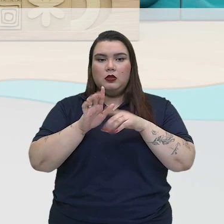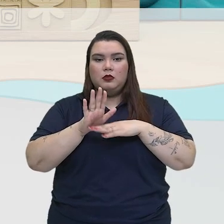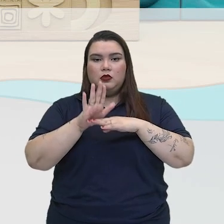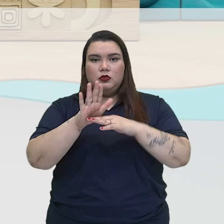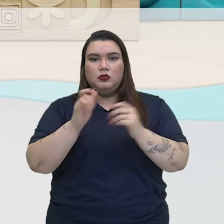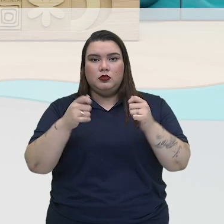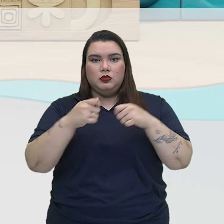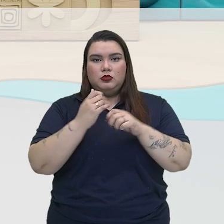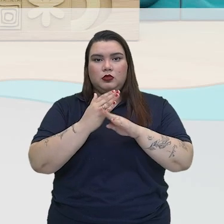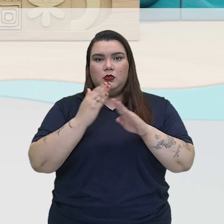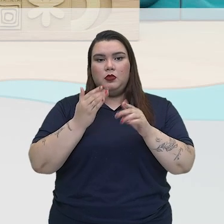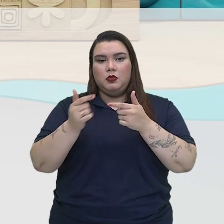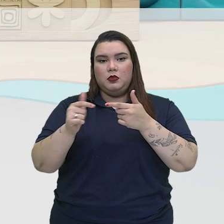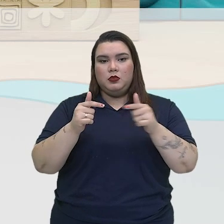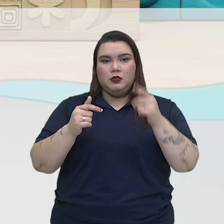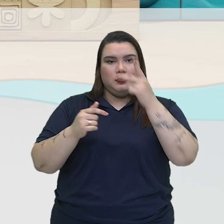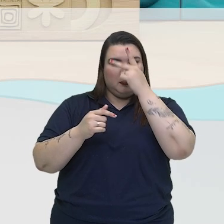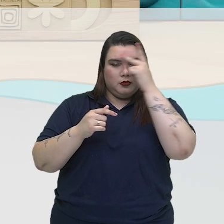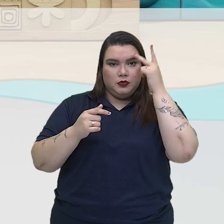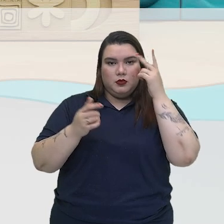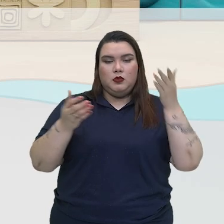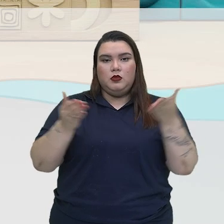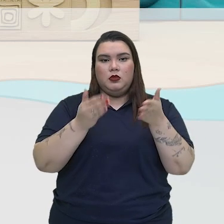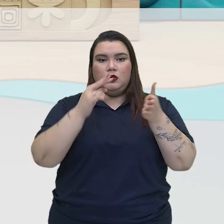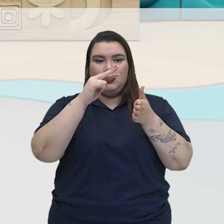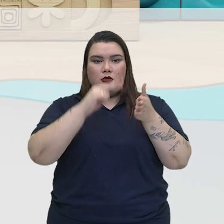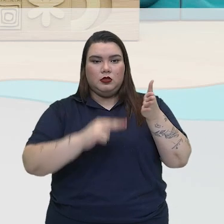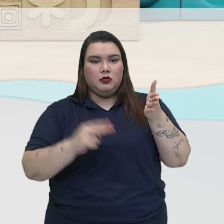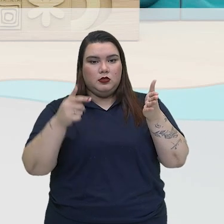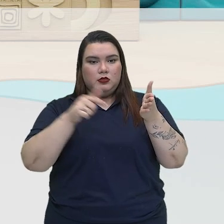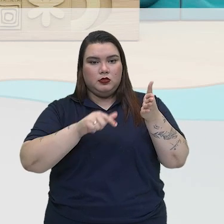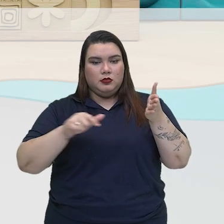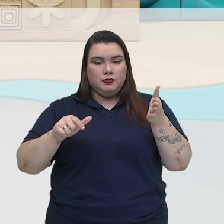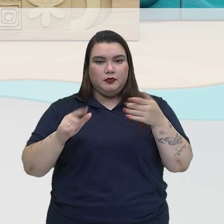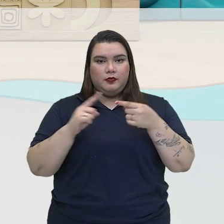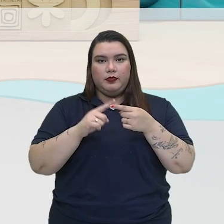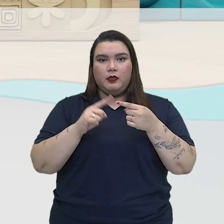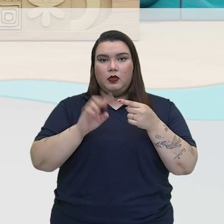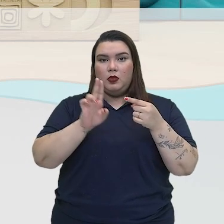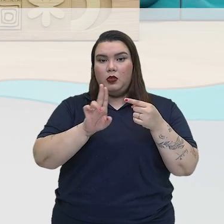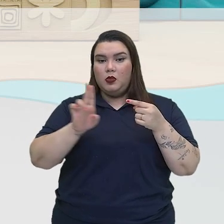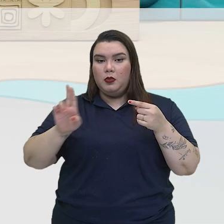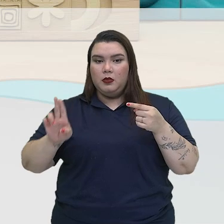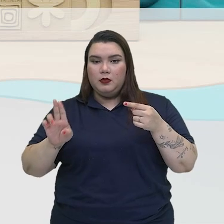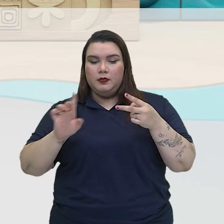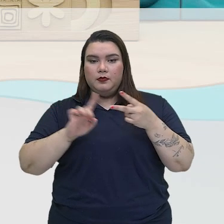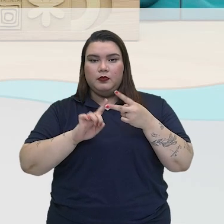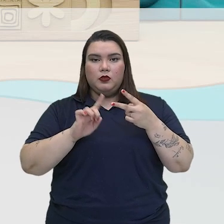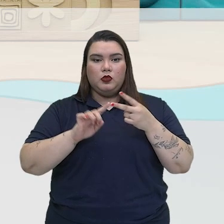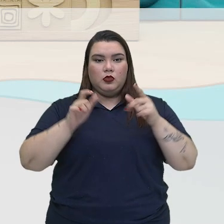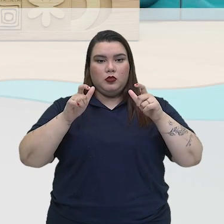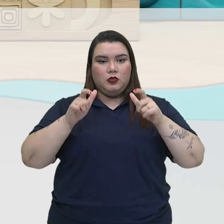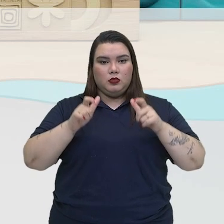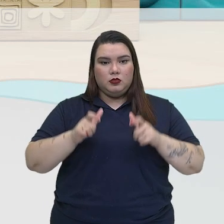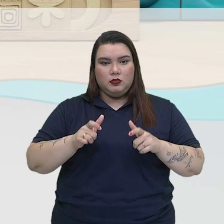você a identificar outras pessoas. Vamos ler mais uma vez? Name, quer dizer nome. Place of